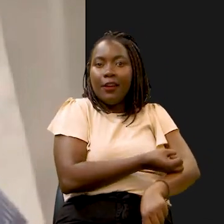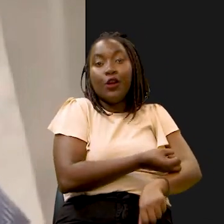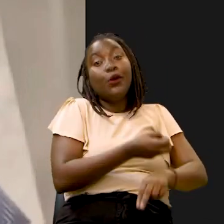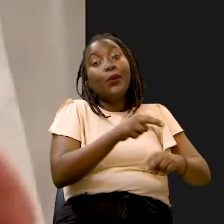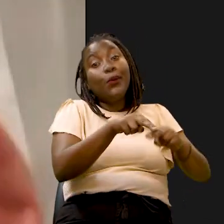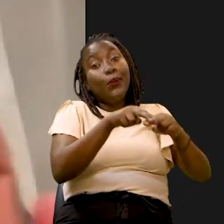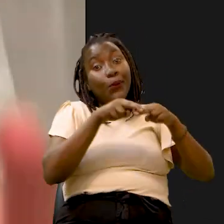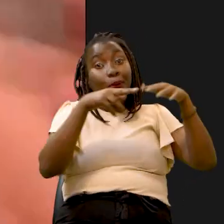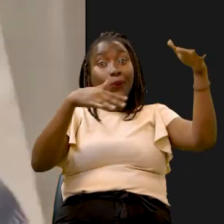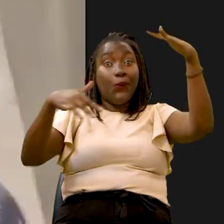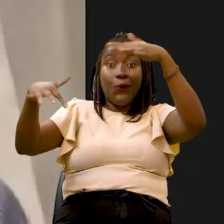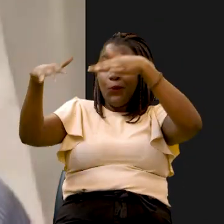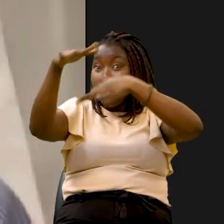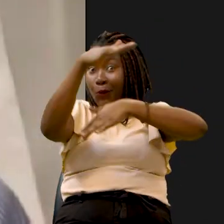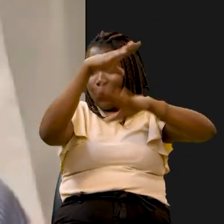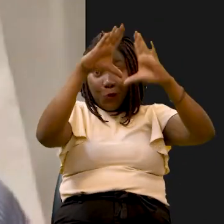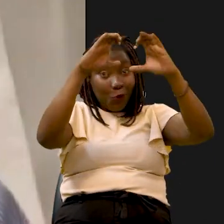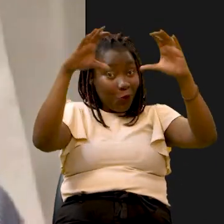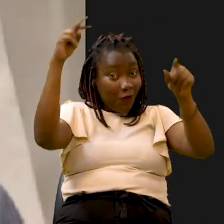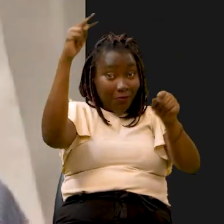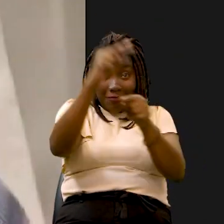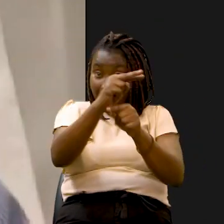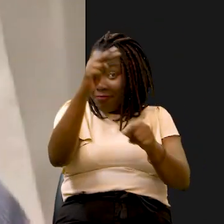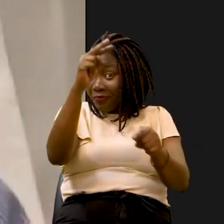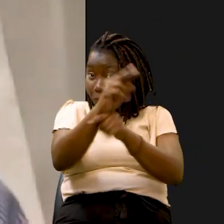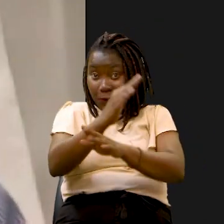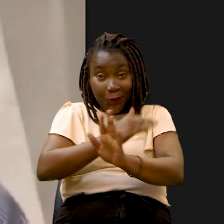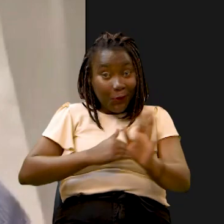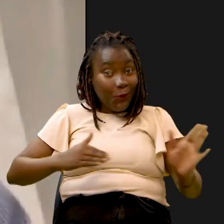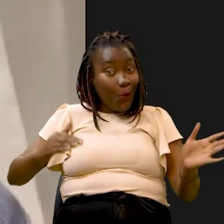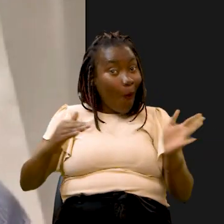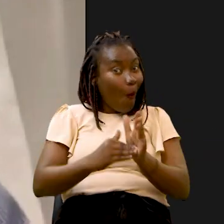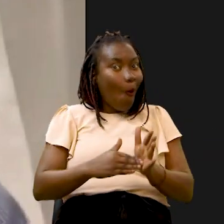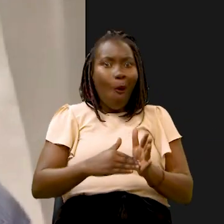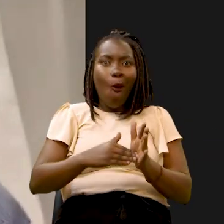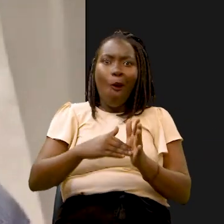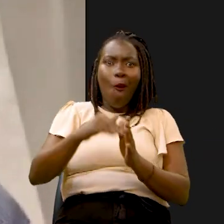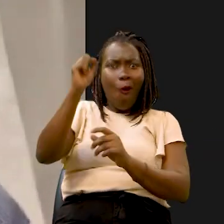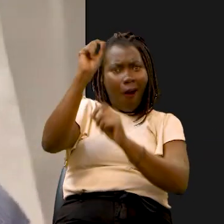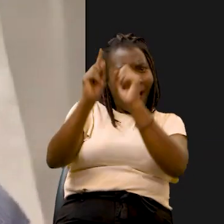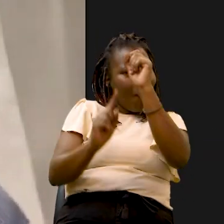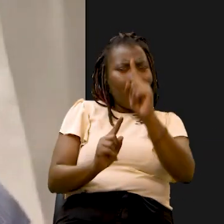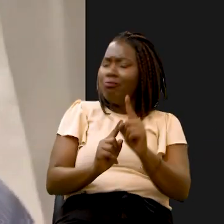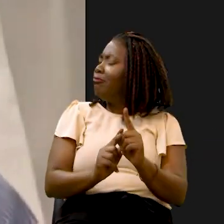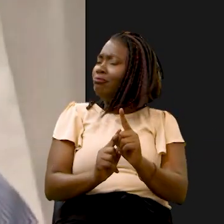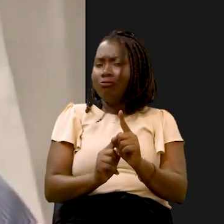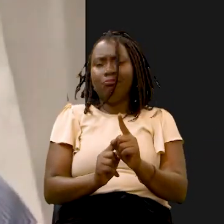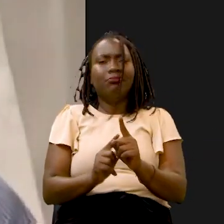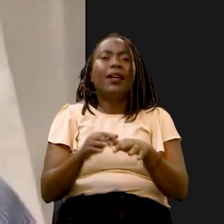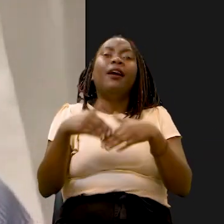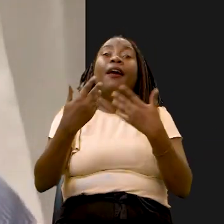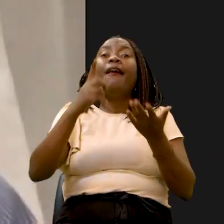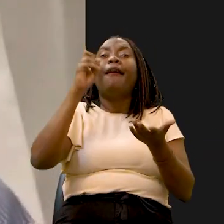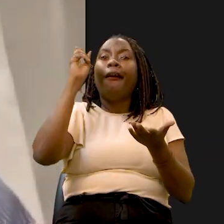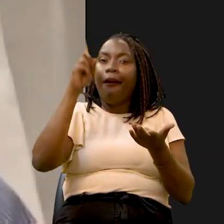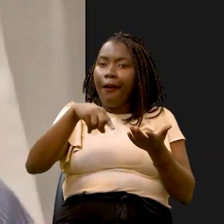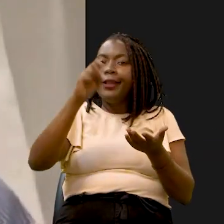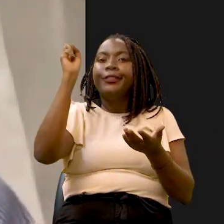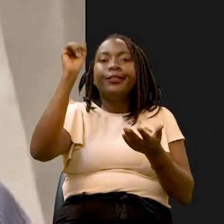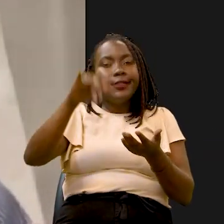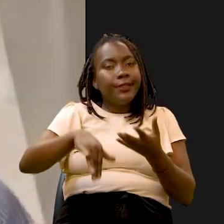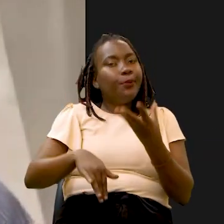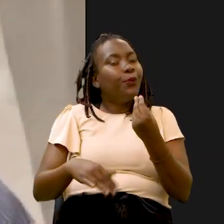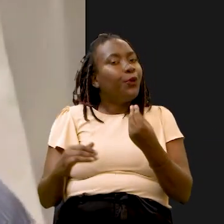Isso porque as nuvens, elas não protegem completamente contra a radiação. Então, é